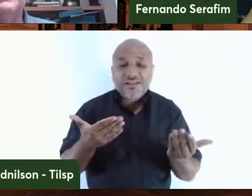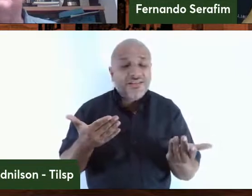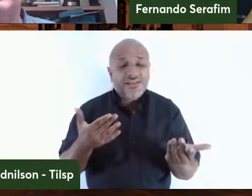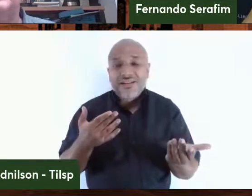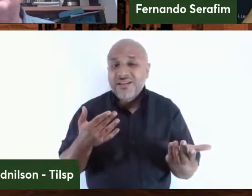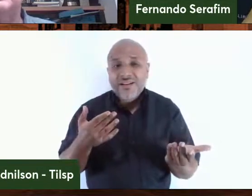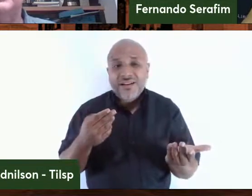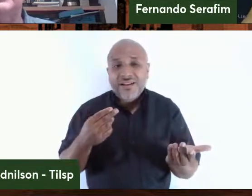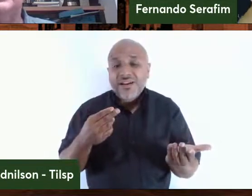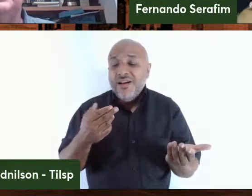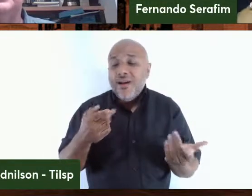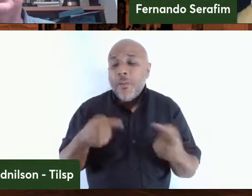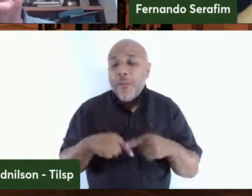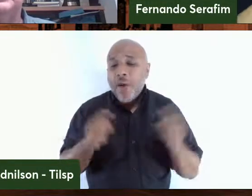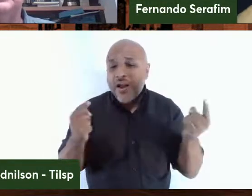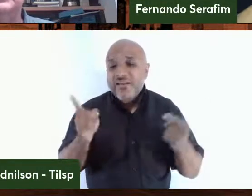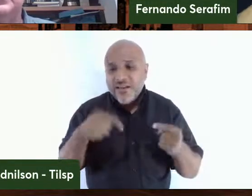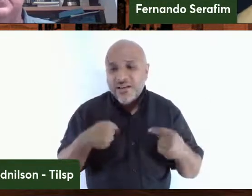Mas também